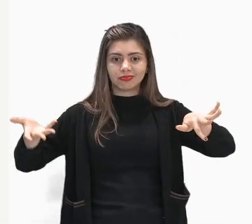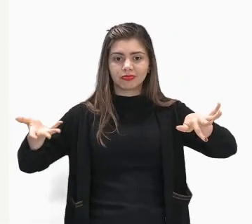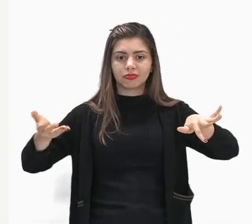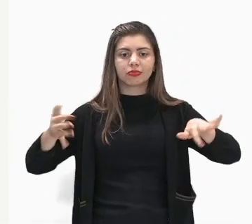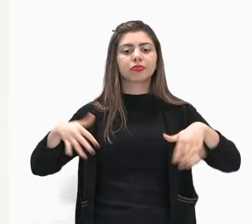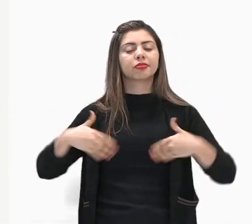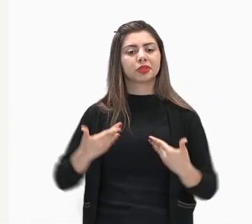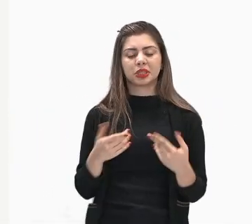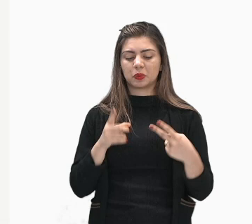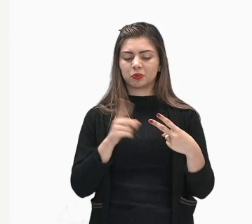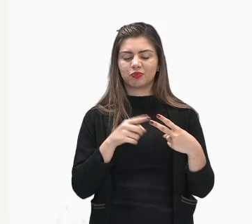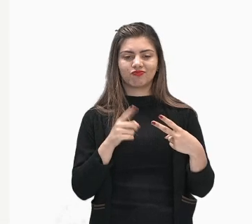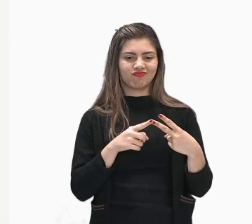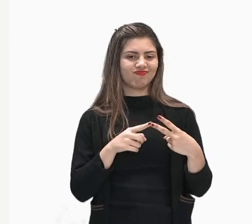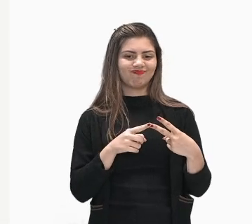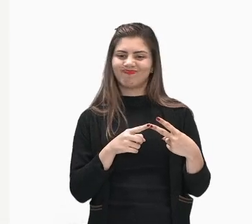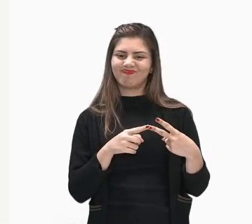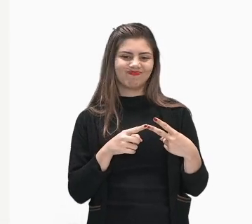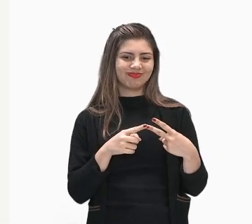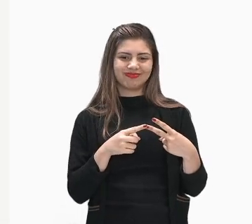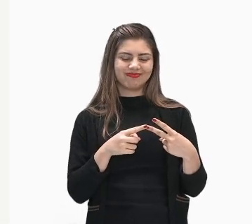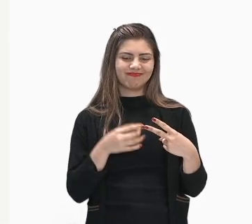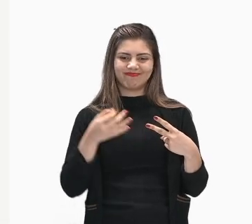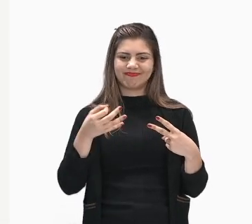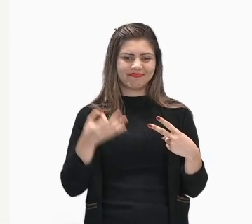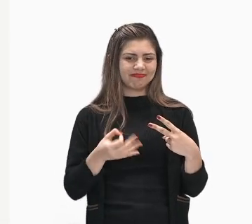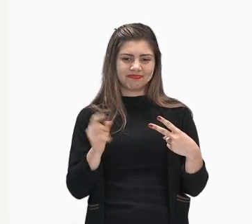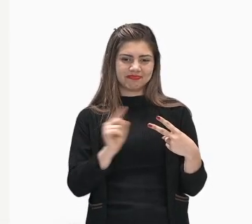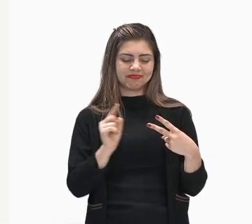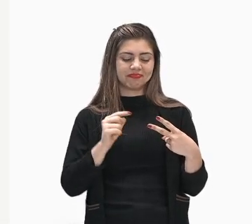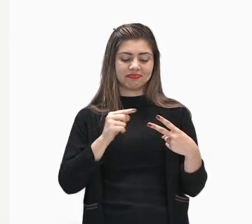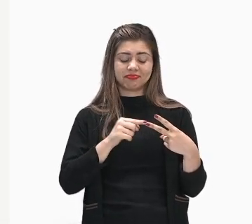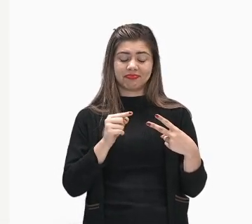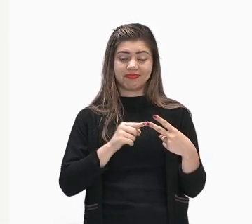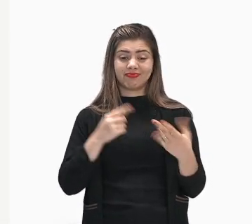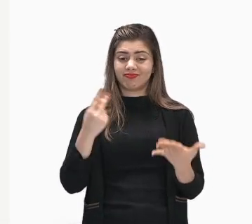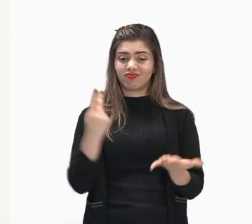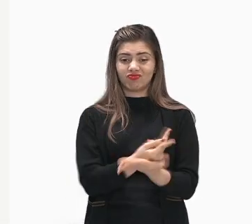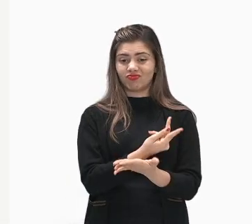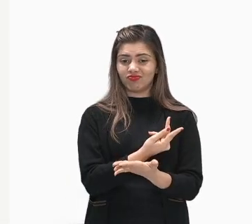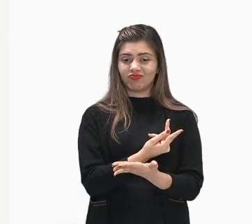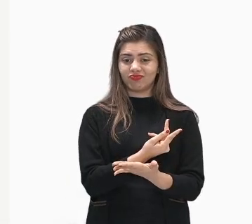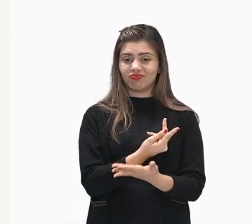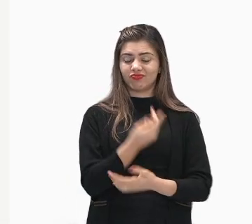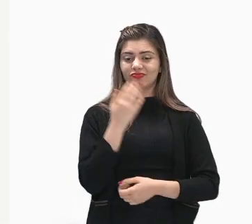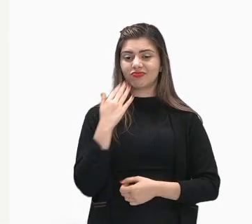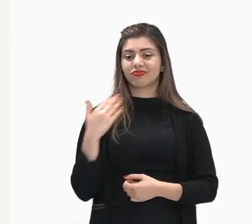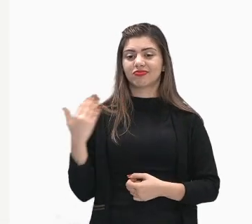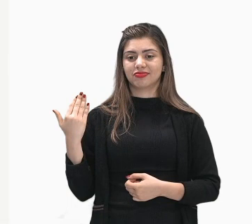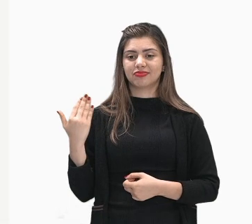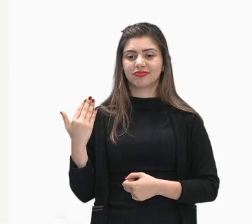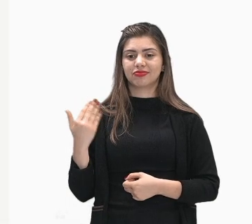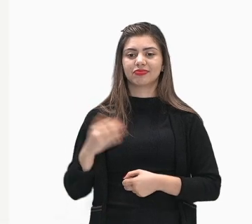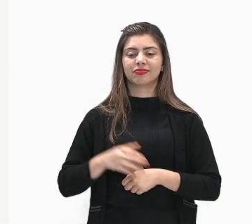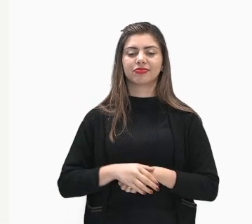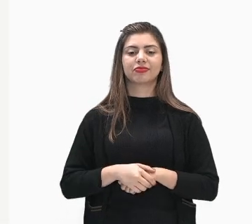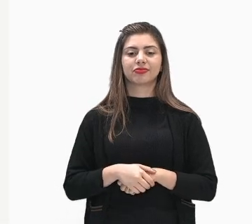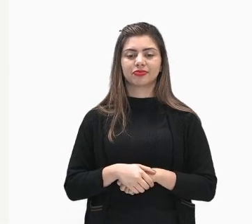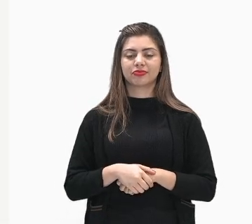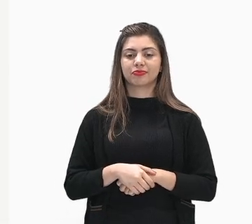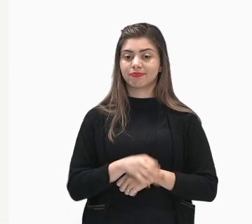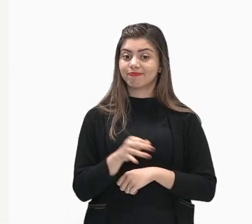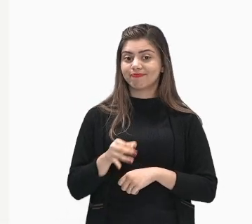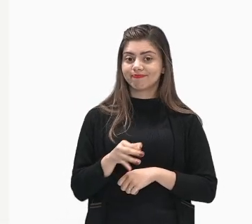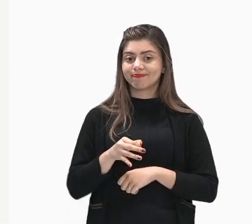essa segunda afirmação aí também, pessoal, ela é falsa. Tá